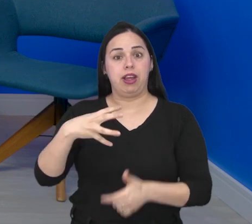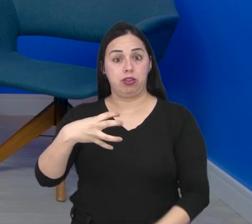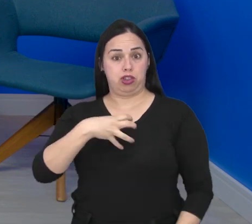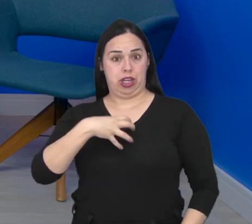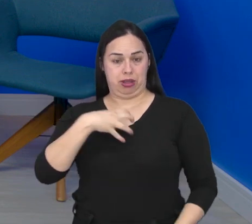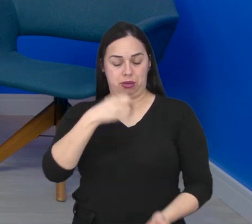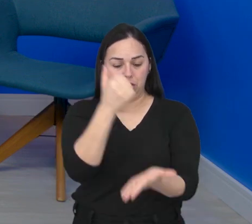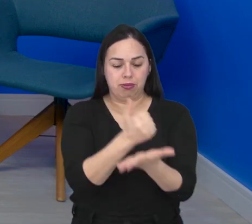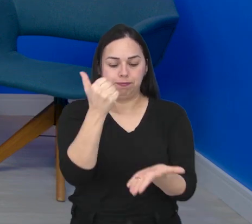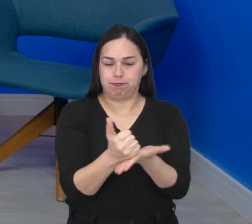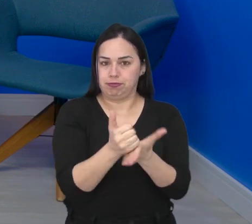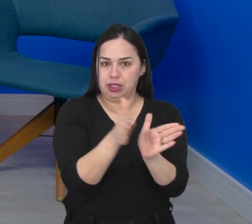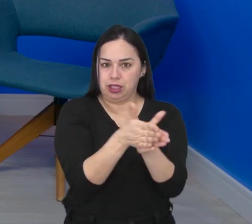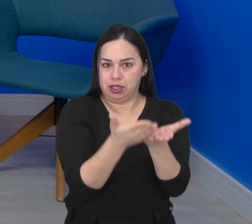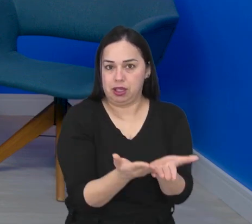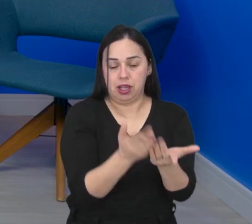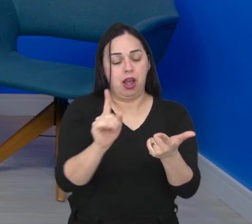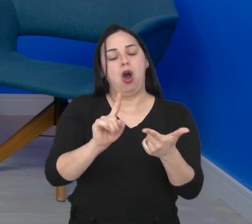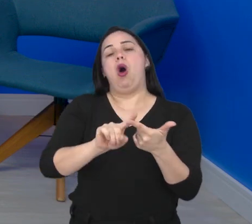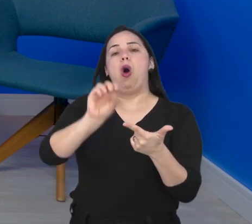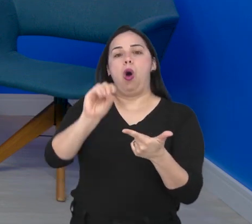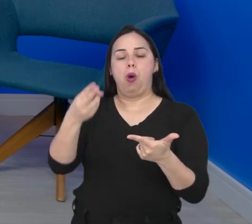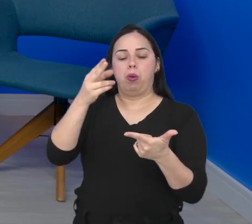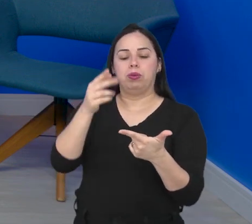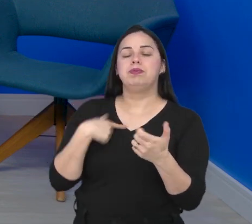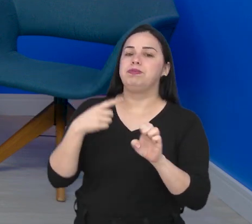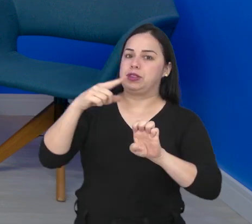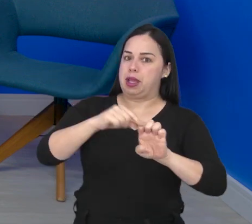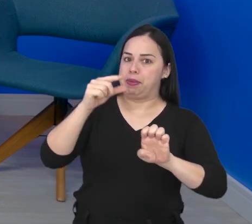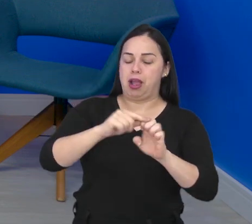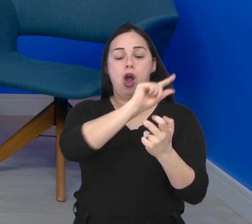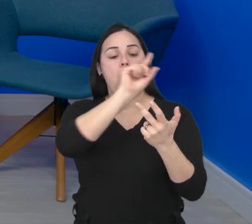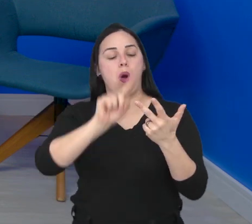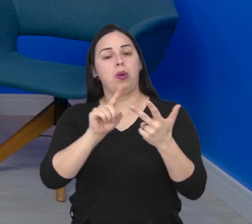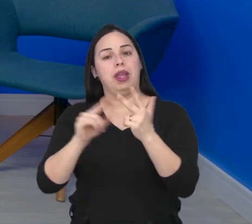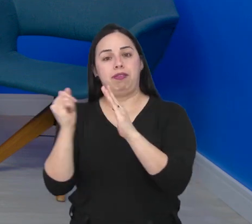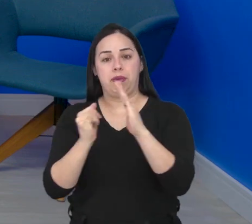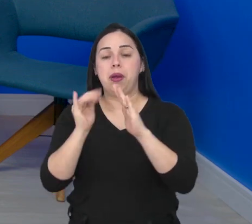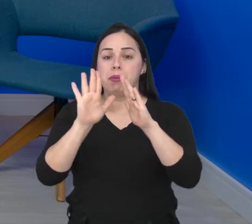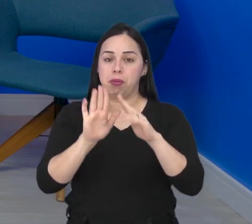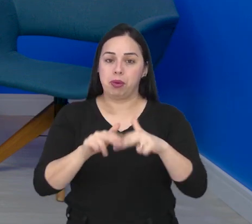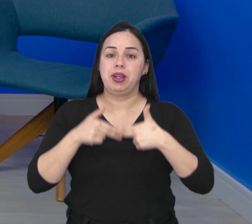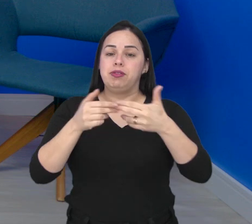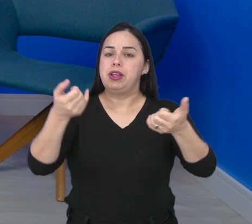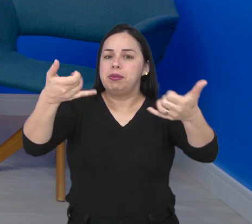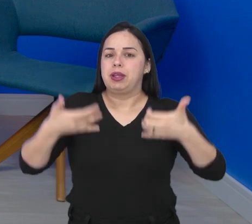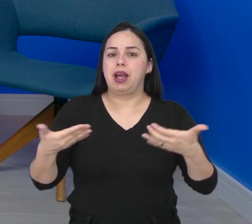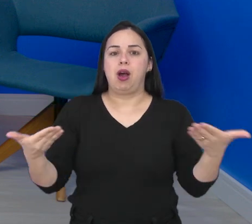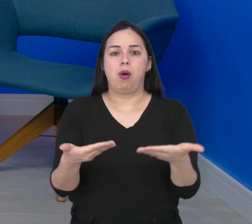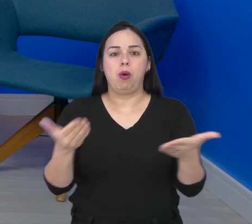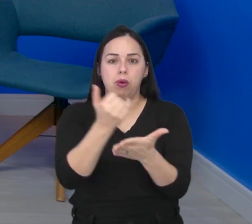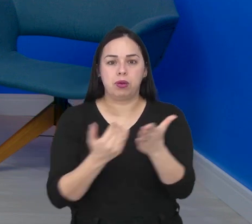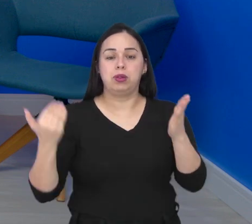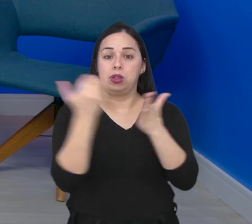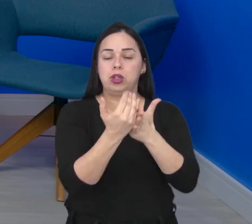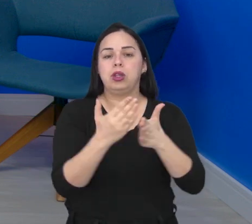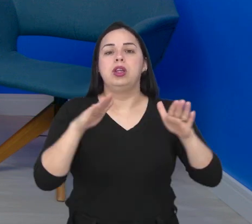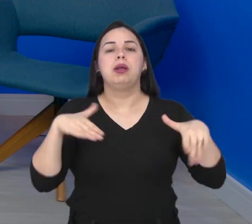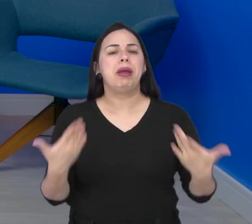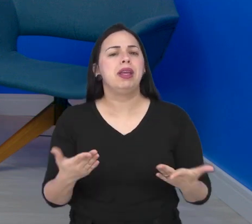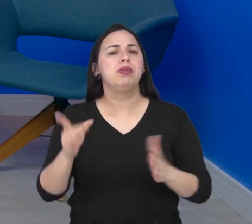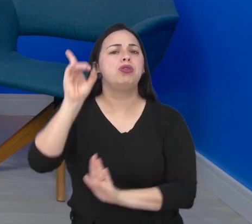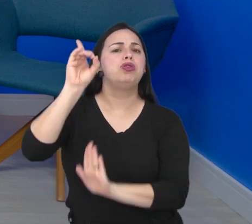existem várias formas de trabalhar, com carteira assinada, empreendendo e até mesmo na informalidade. É a respeito disso que a gente fala